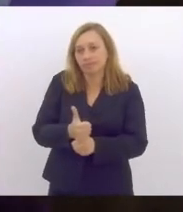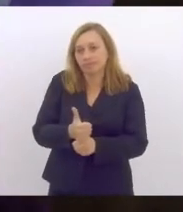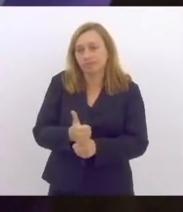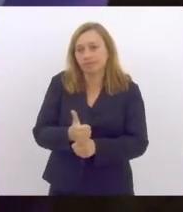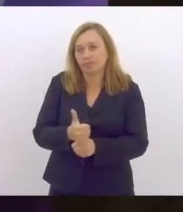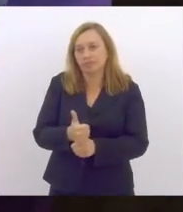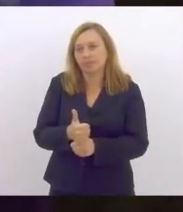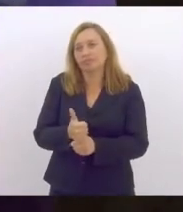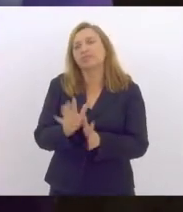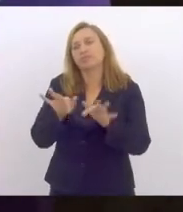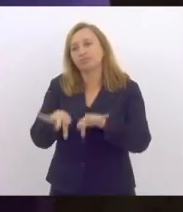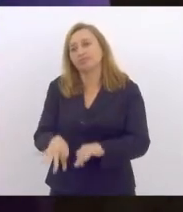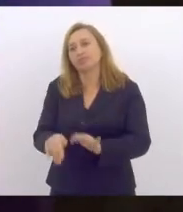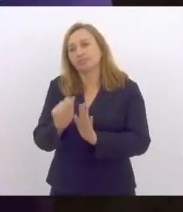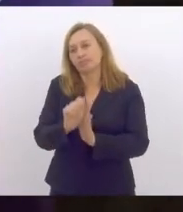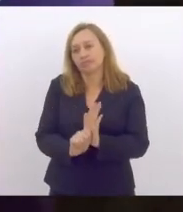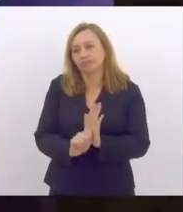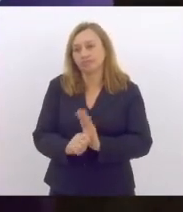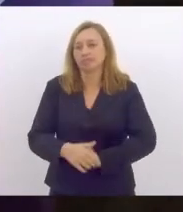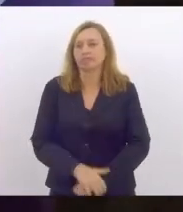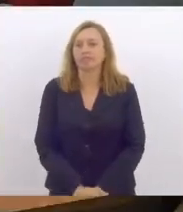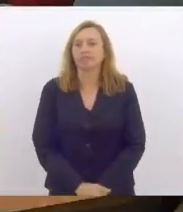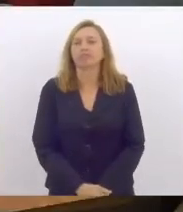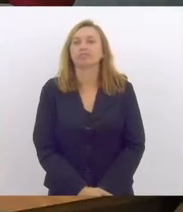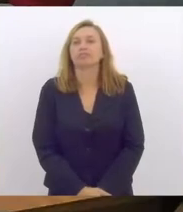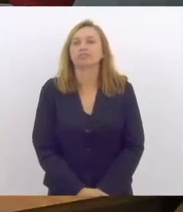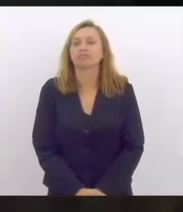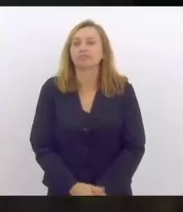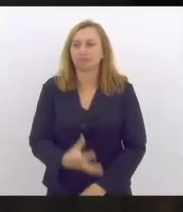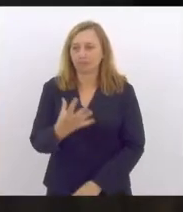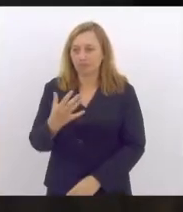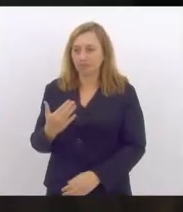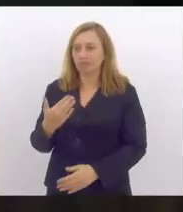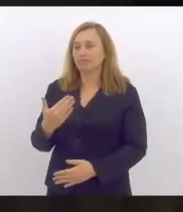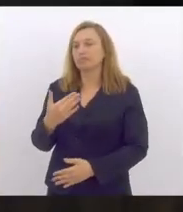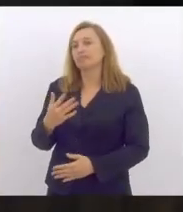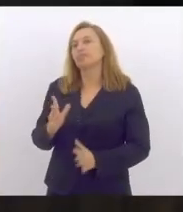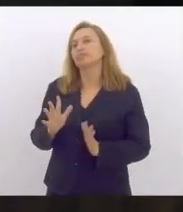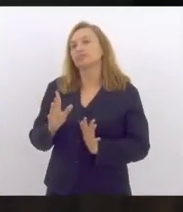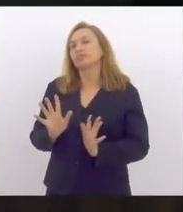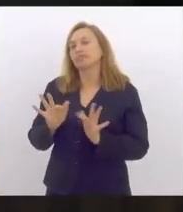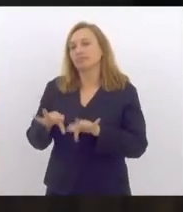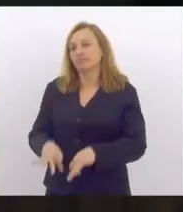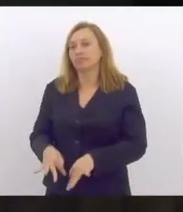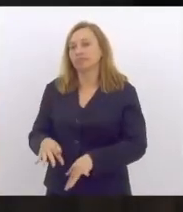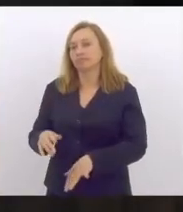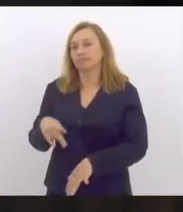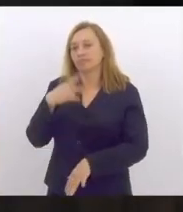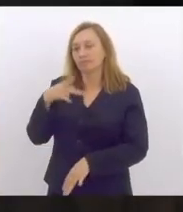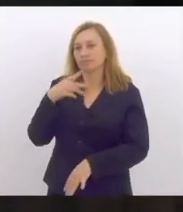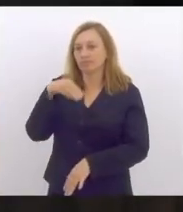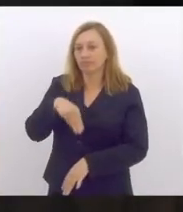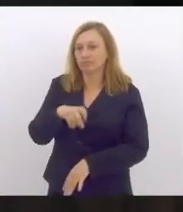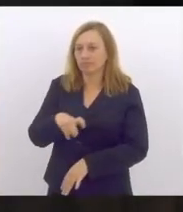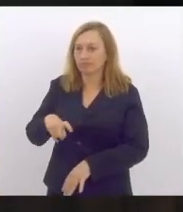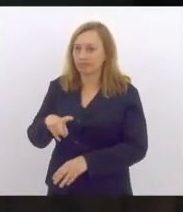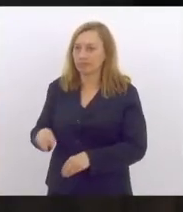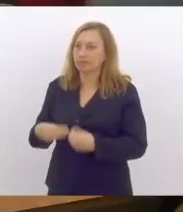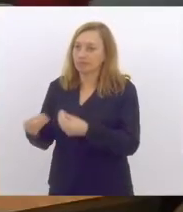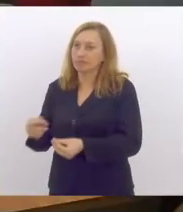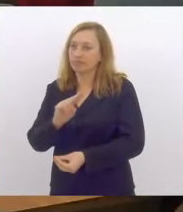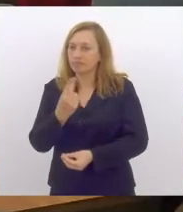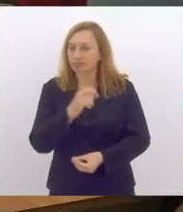pedindo a Vossa Excelência a forma final de redação. Que a presidência, ao final da fala do deputado Max, poderá conceder ou não?